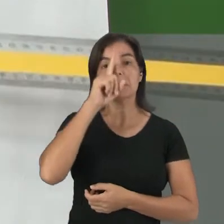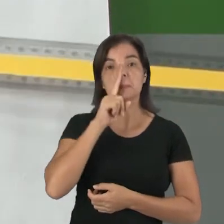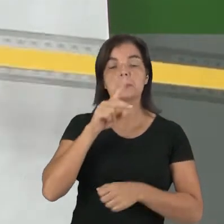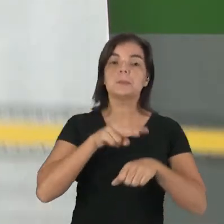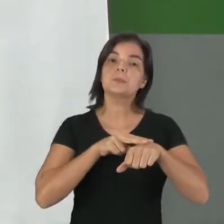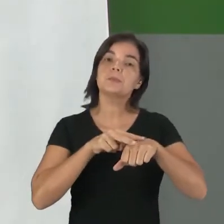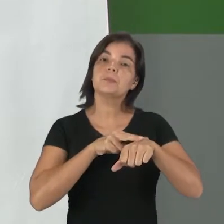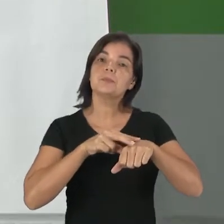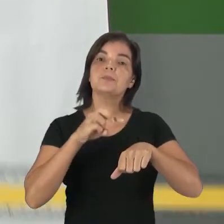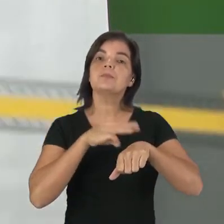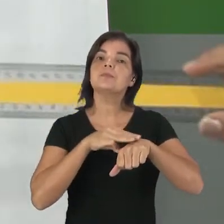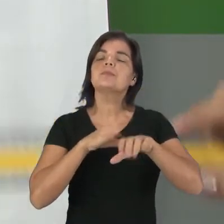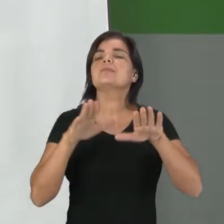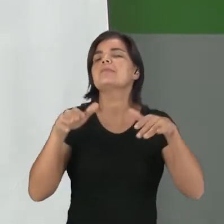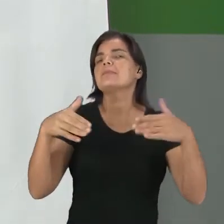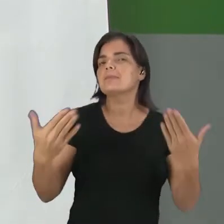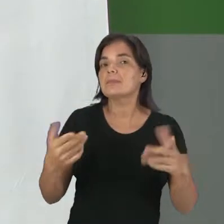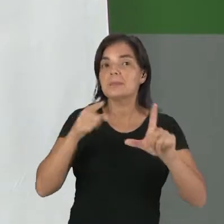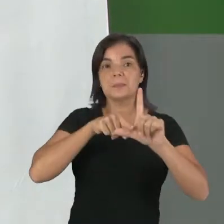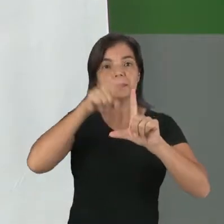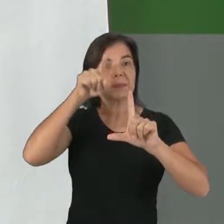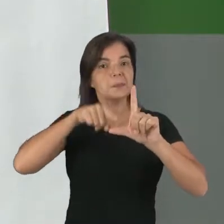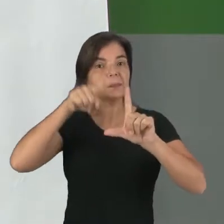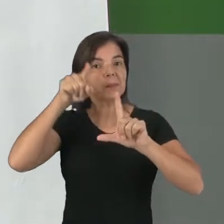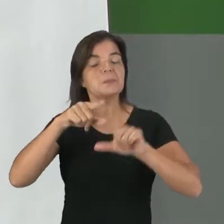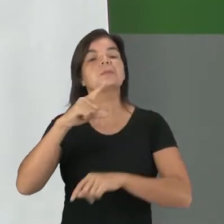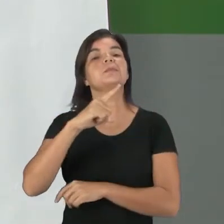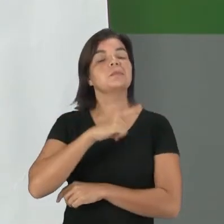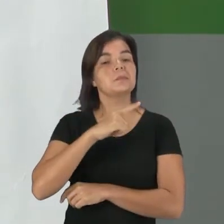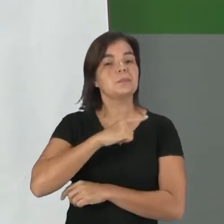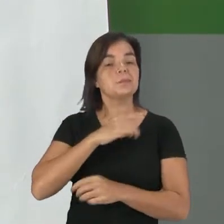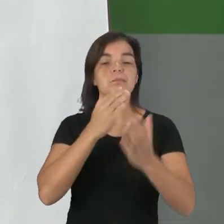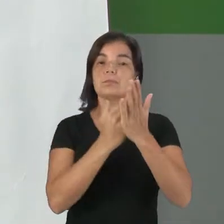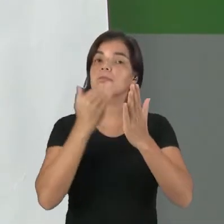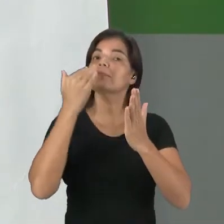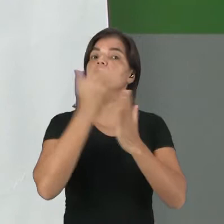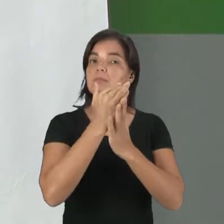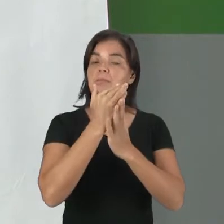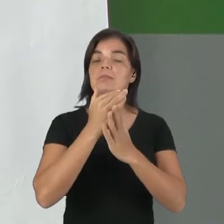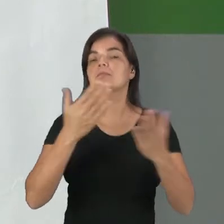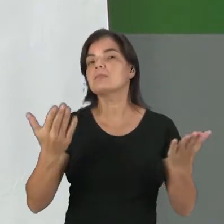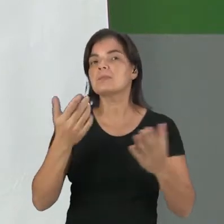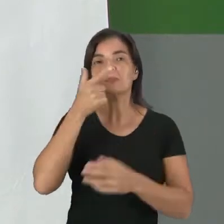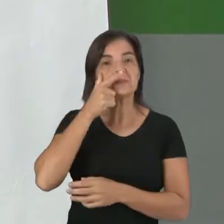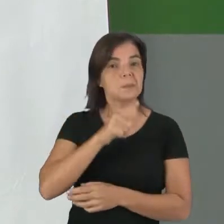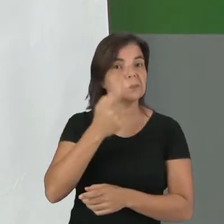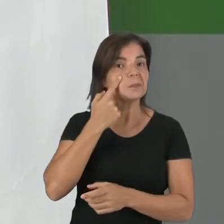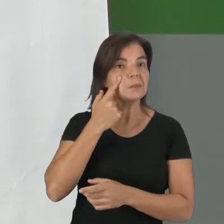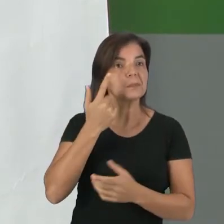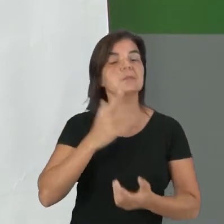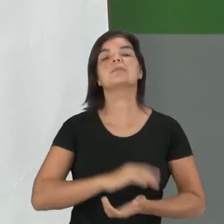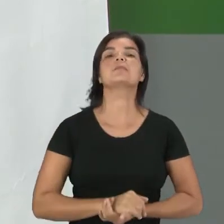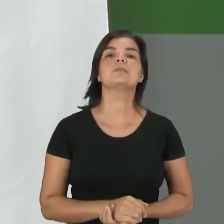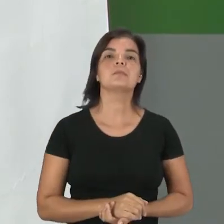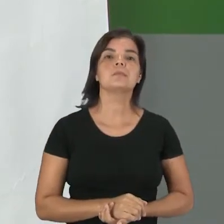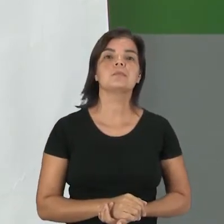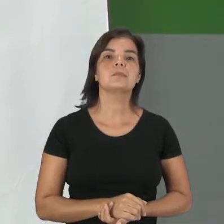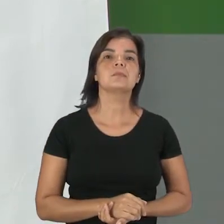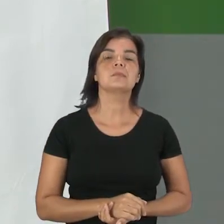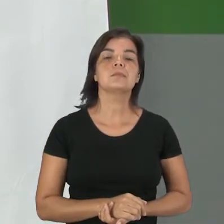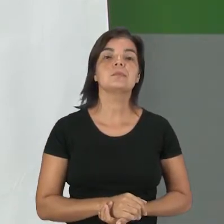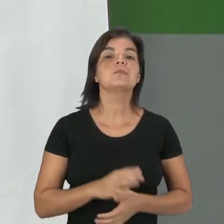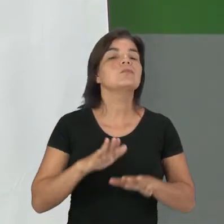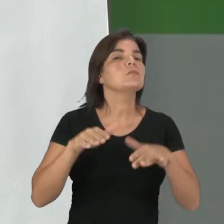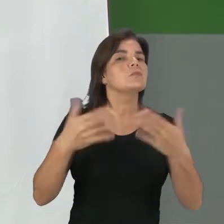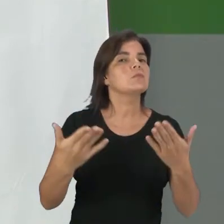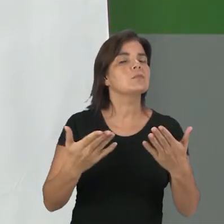amarela, verde e marrom. Qual dessas barras tem maior tamanho? Vamos lá, conseguiram identificar?